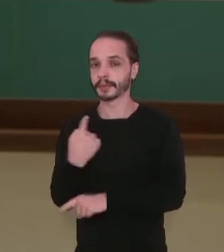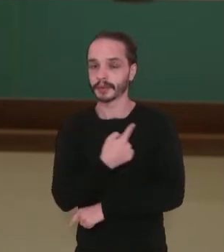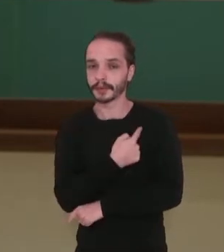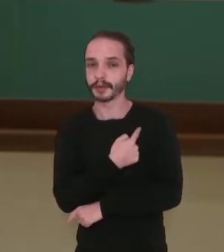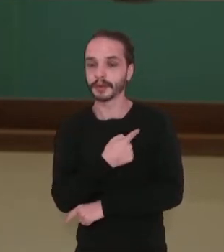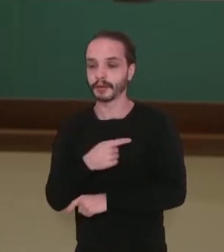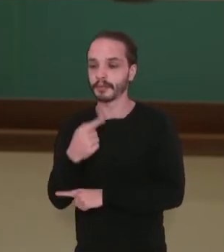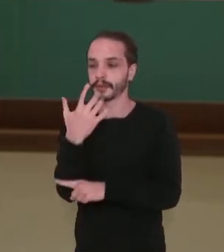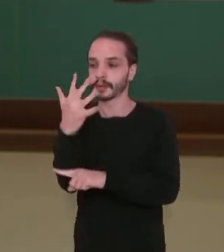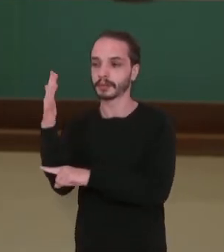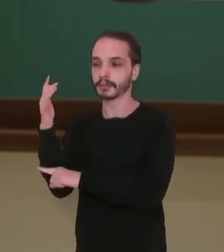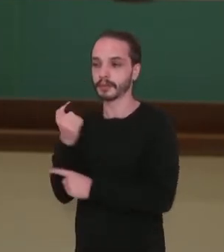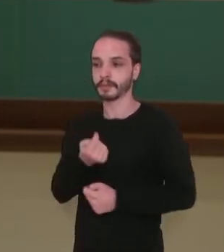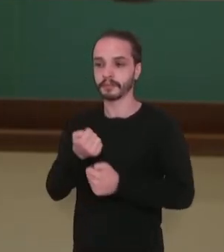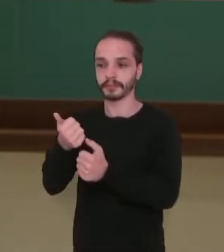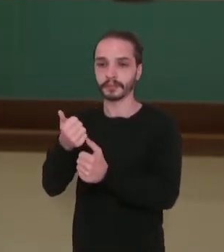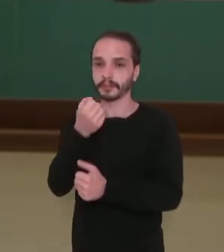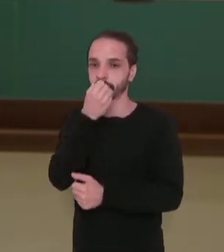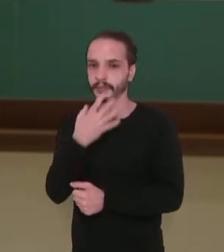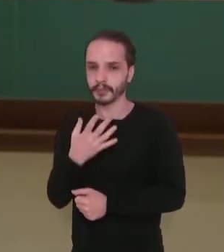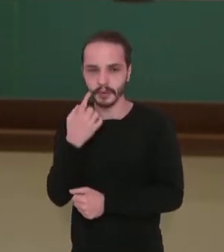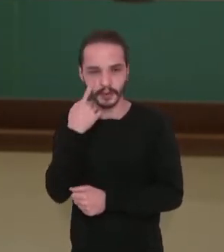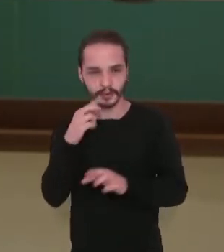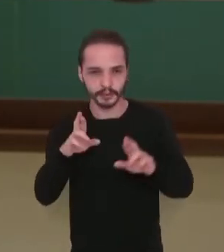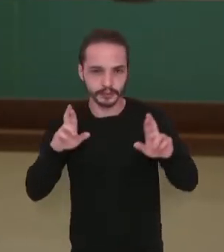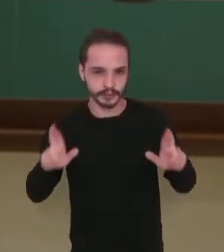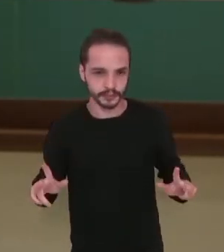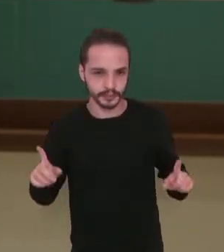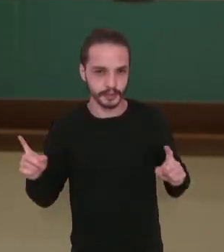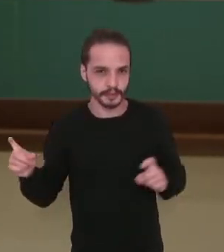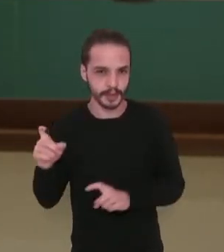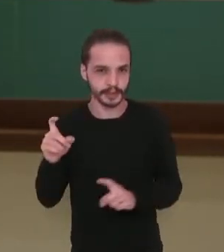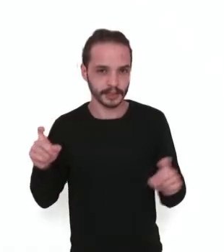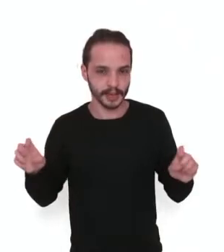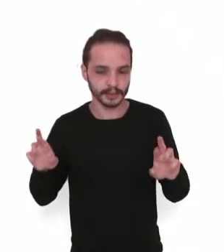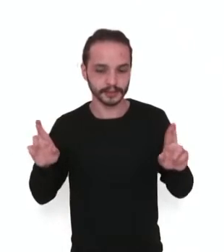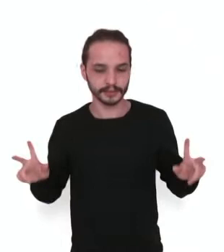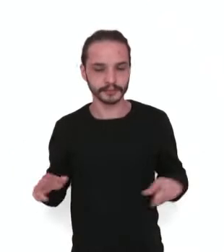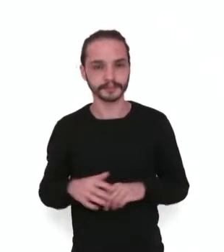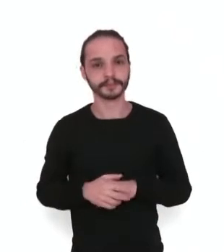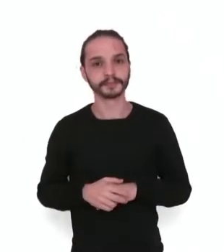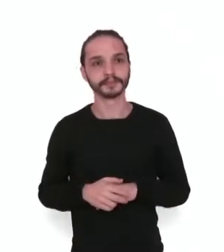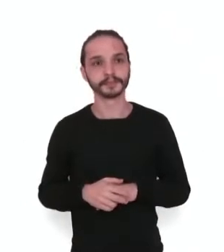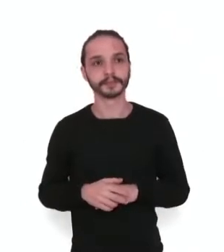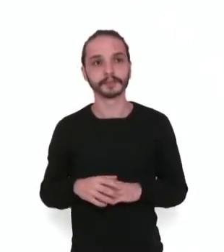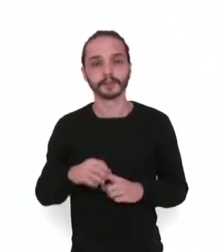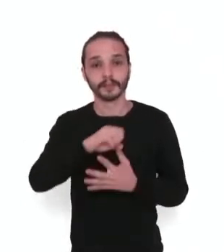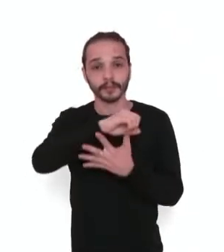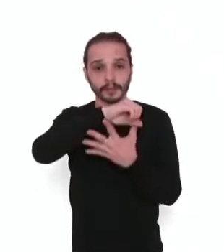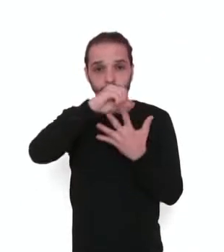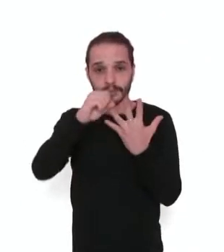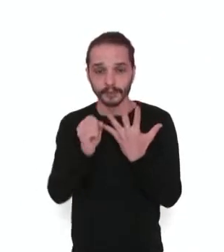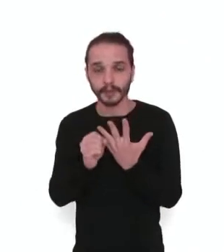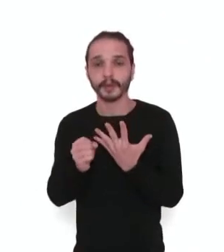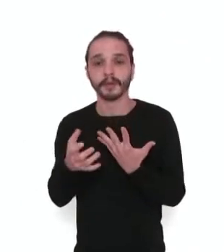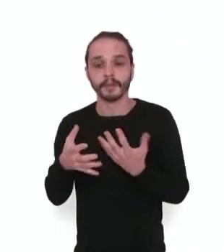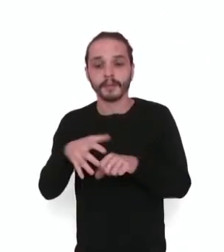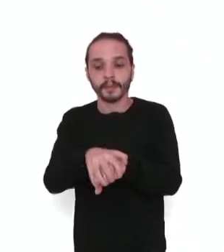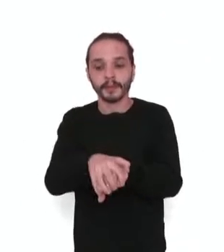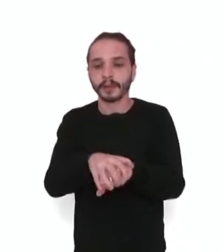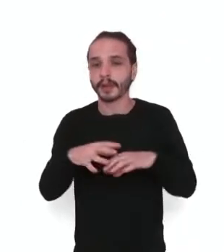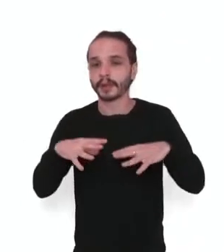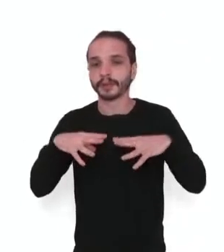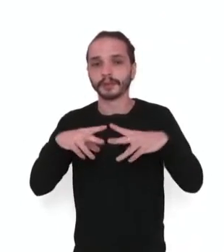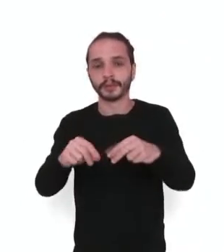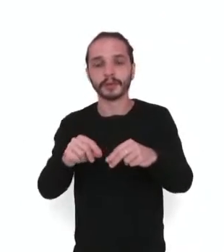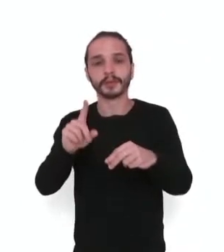para a natureza. Bora conferir essa reportagem? O reino Monera abriga todos os seres vivos unicelulares, que não